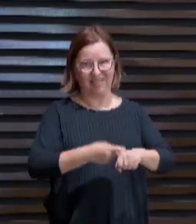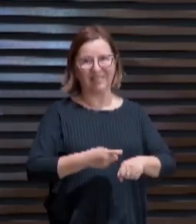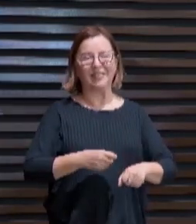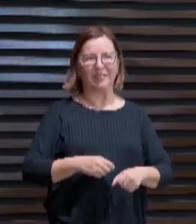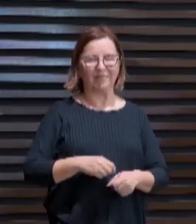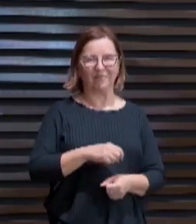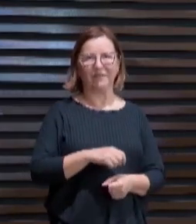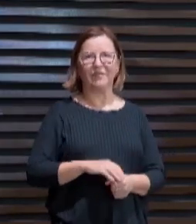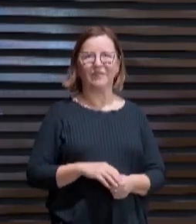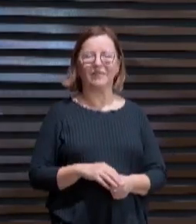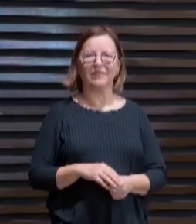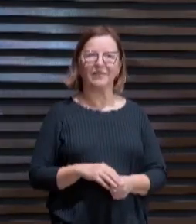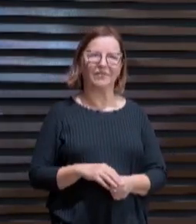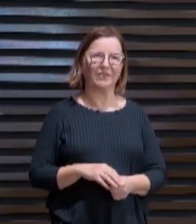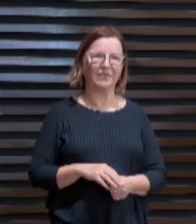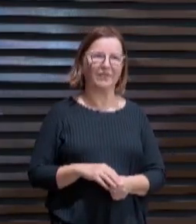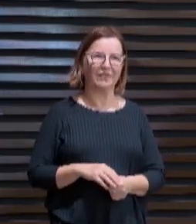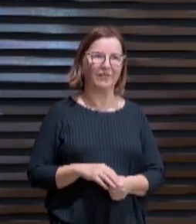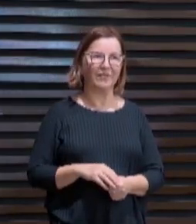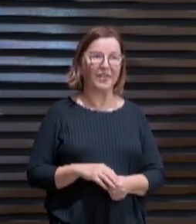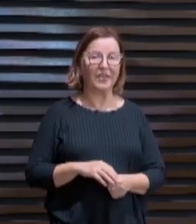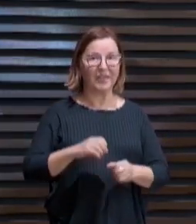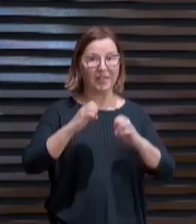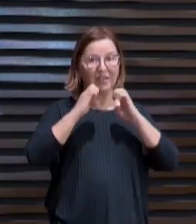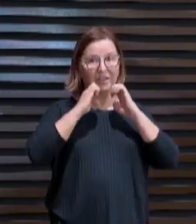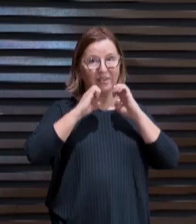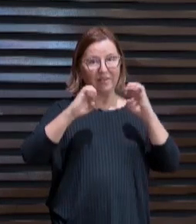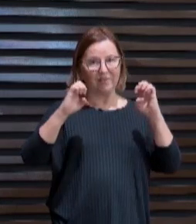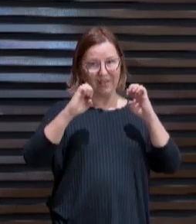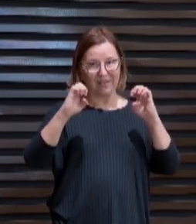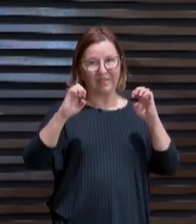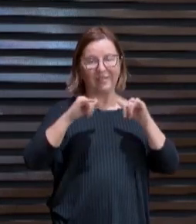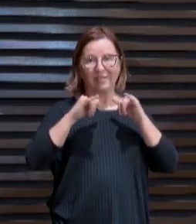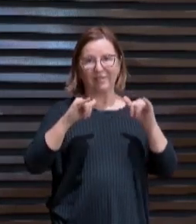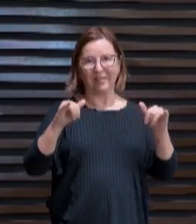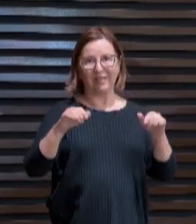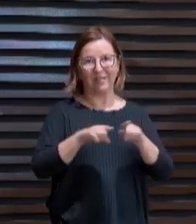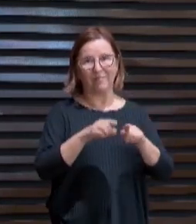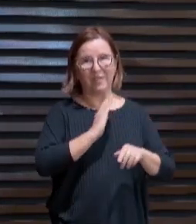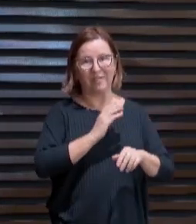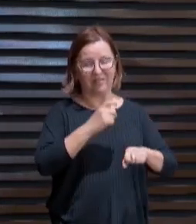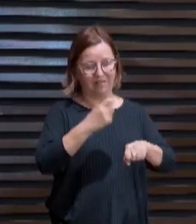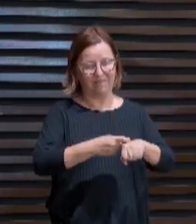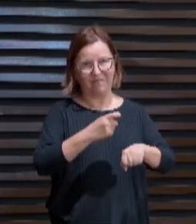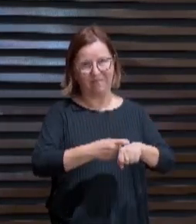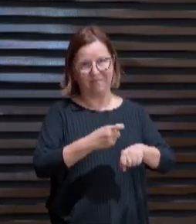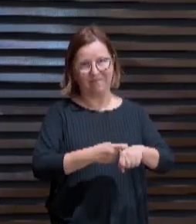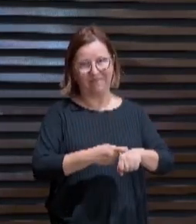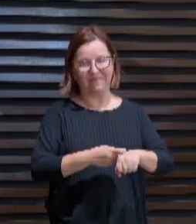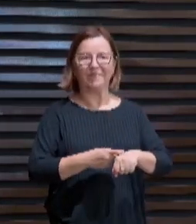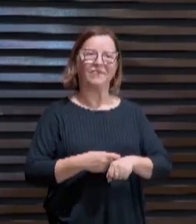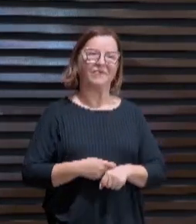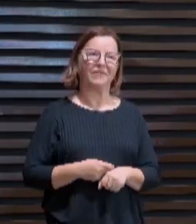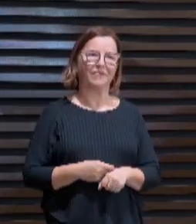Endurecido, petrificado. O evangelho vem e o coração está uma pedra, e você resiste. Eles se mantiveram empedernidos,